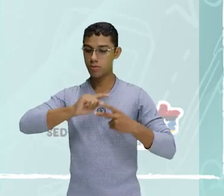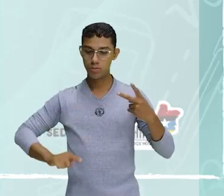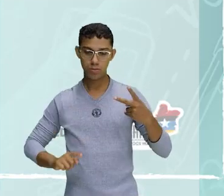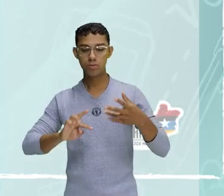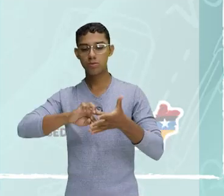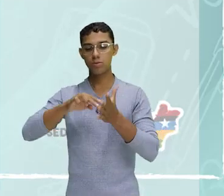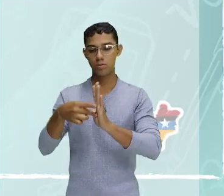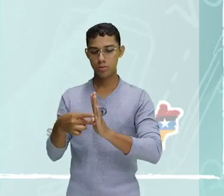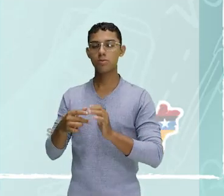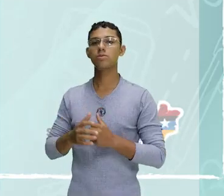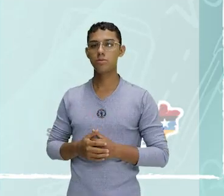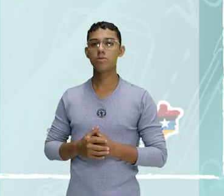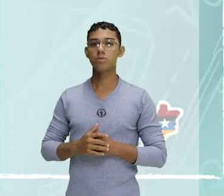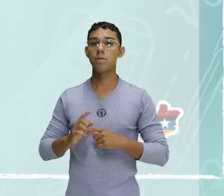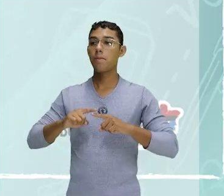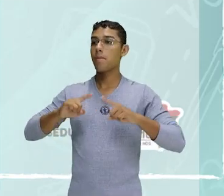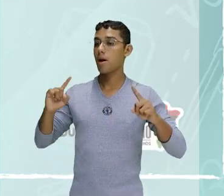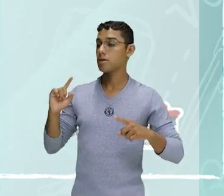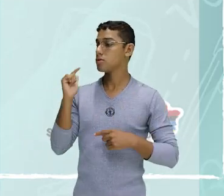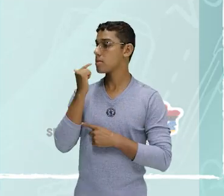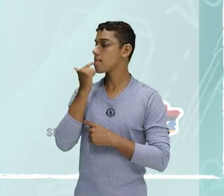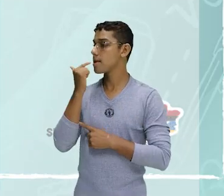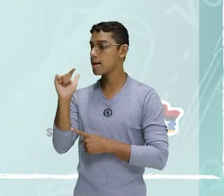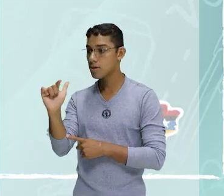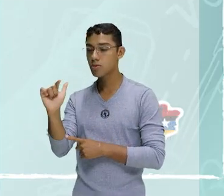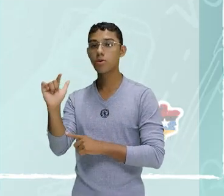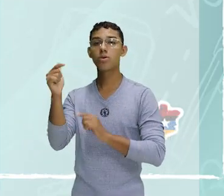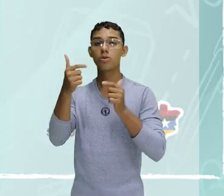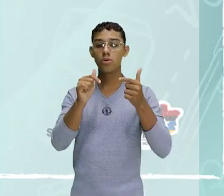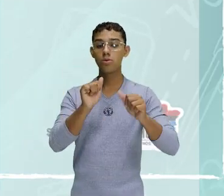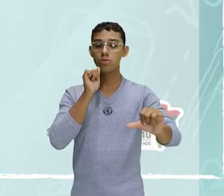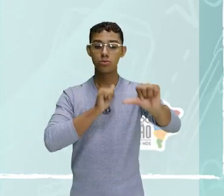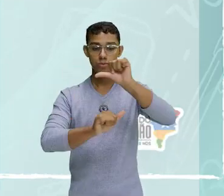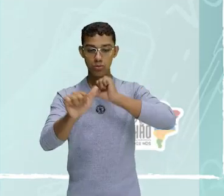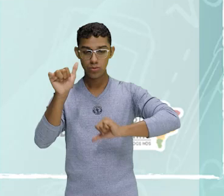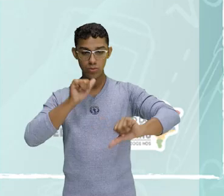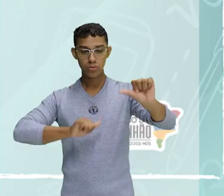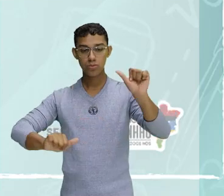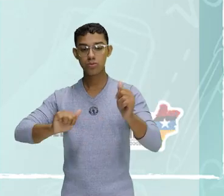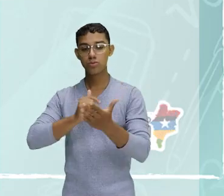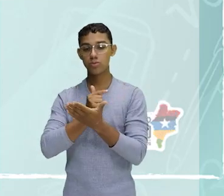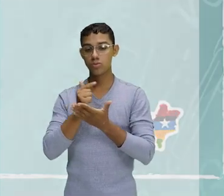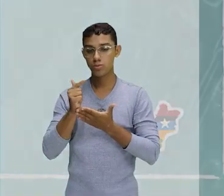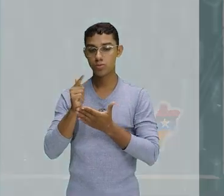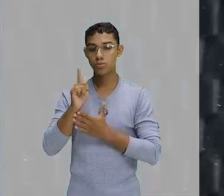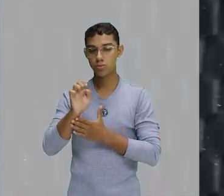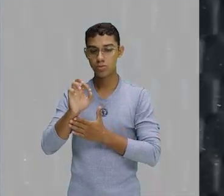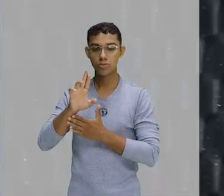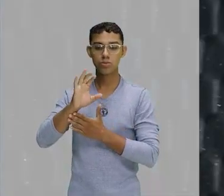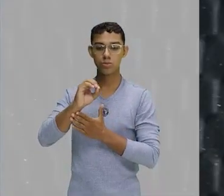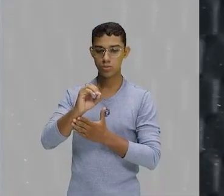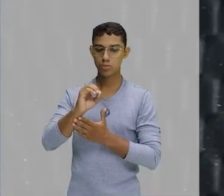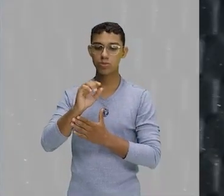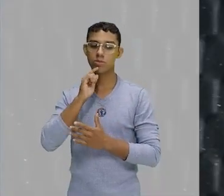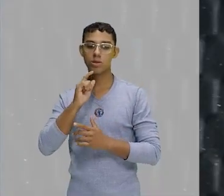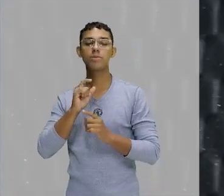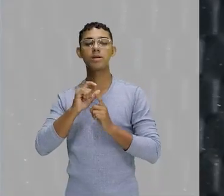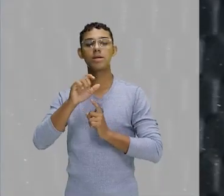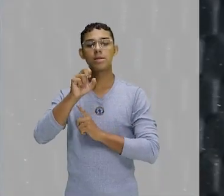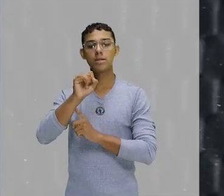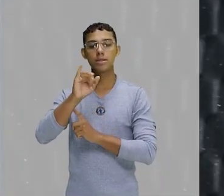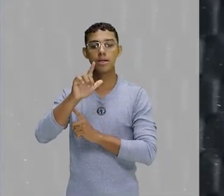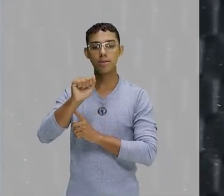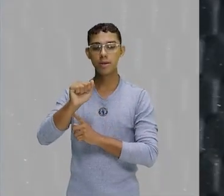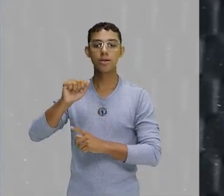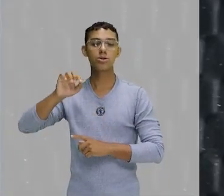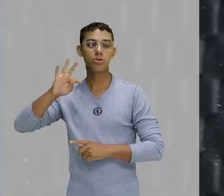significado, mas que de uma língua para outra mudam de gênero. I da sílaba tônica, tá? I de sílaba